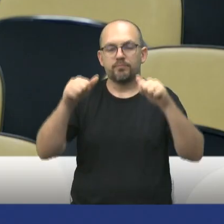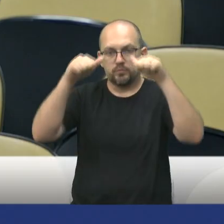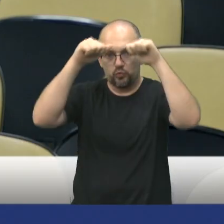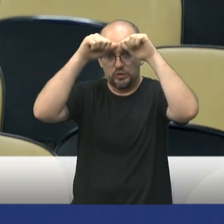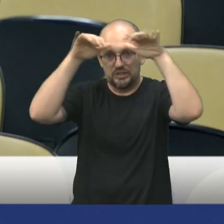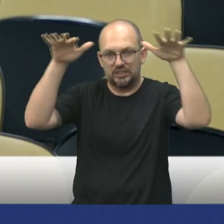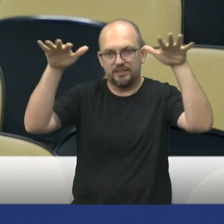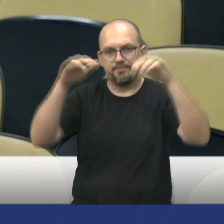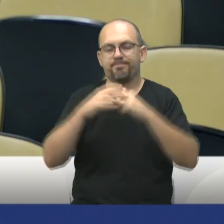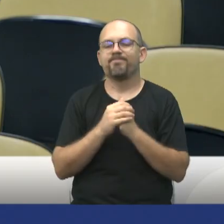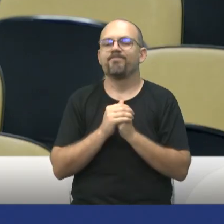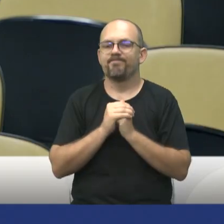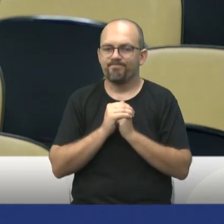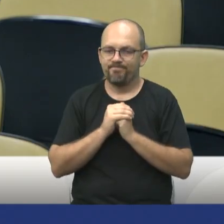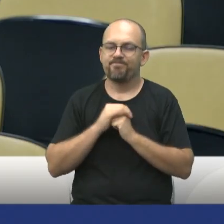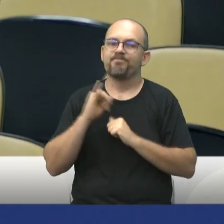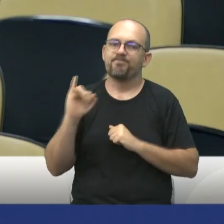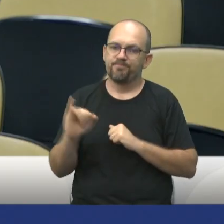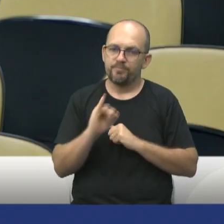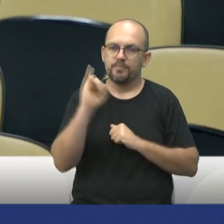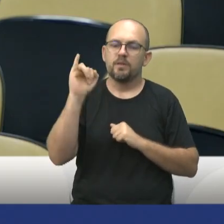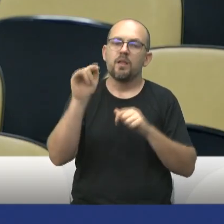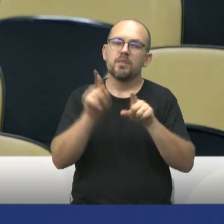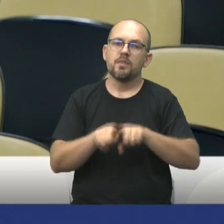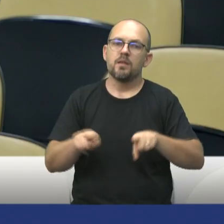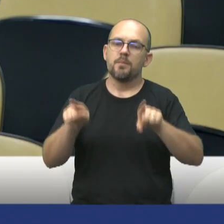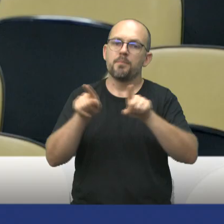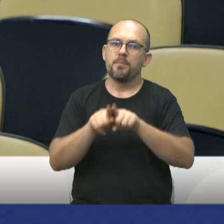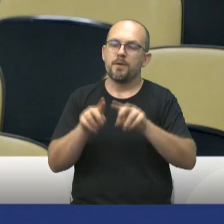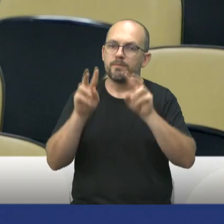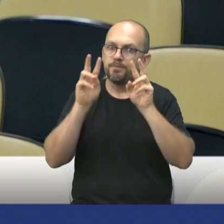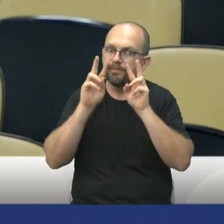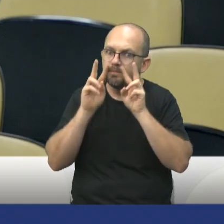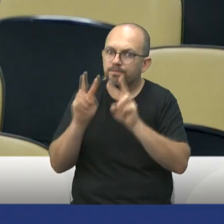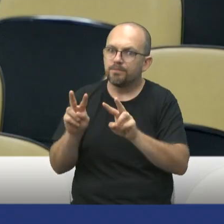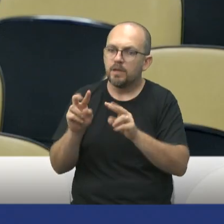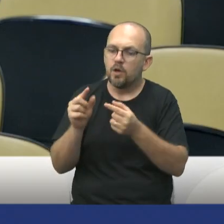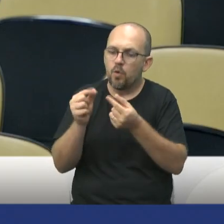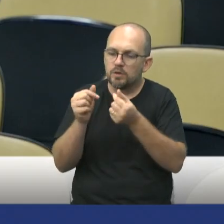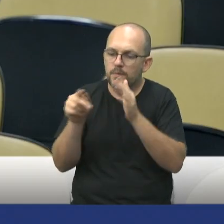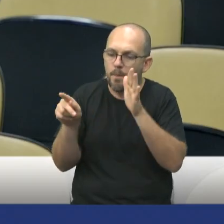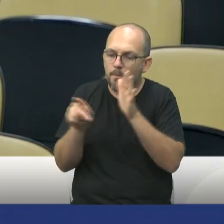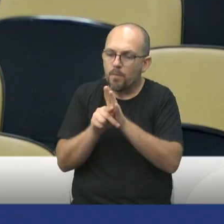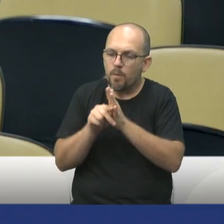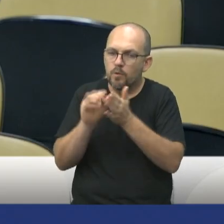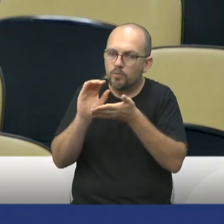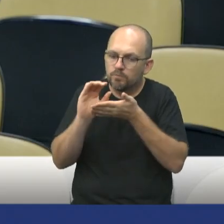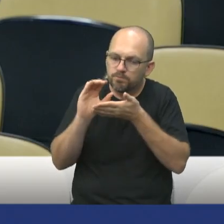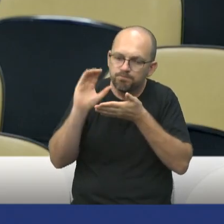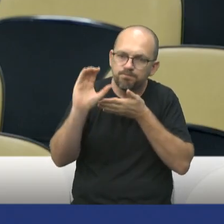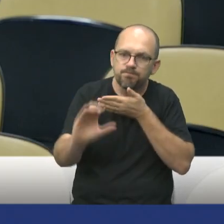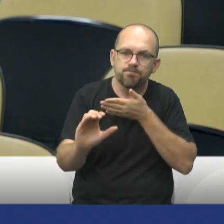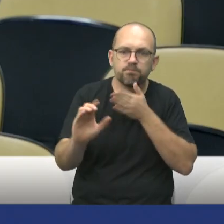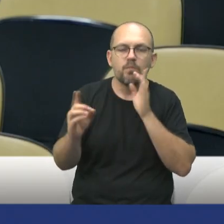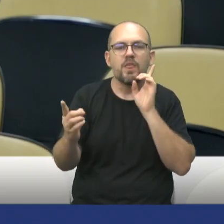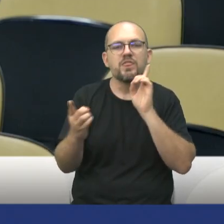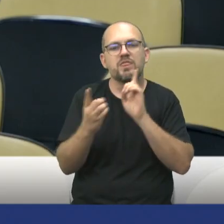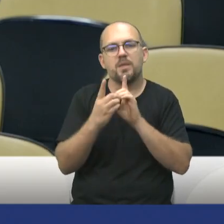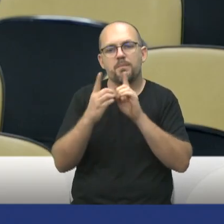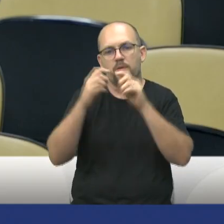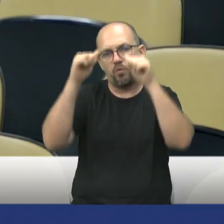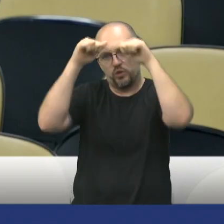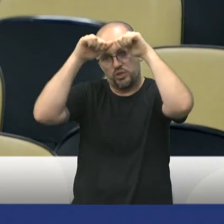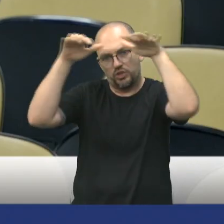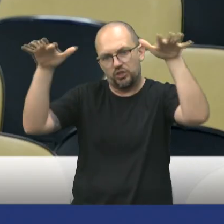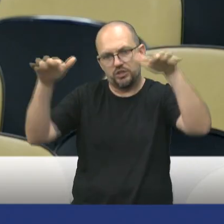É importante também essa verificação de um orçamento específico para o atendimento de autistas. E